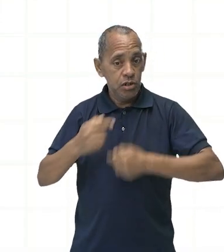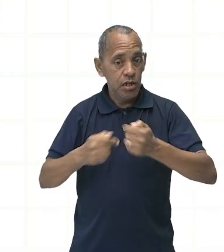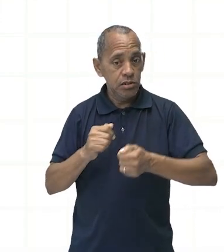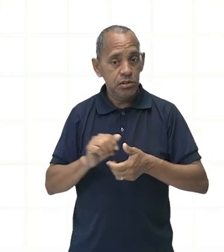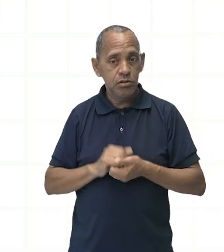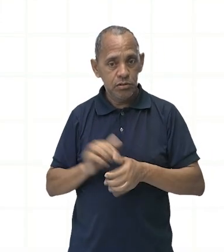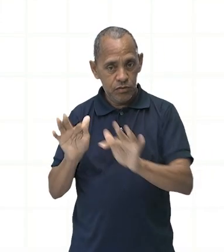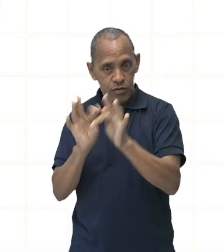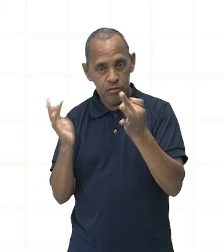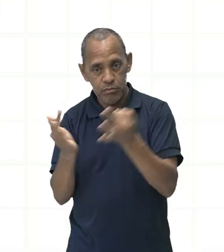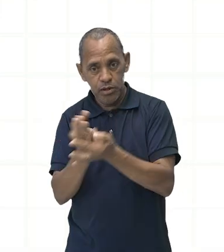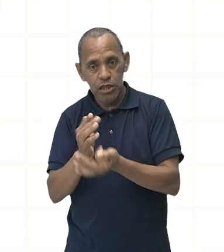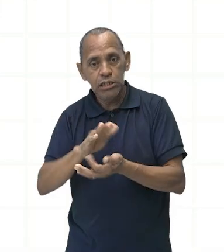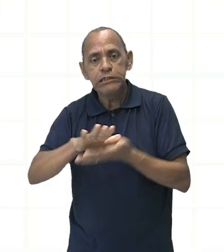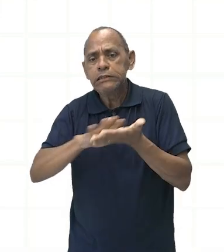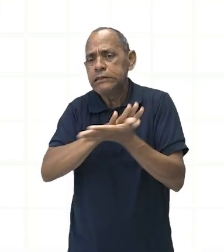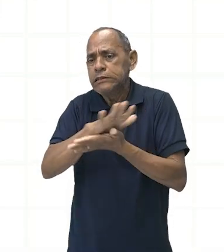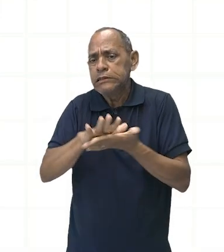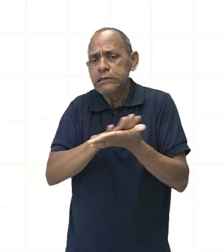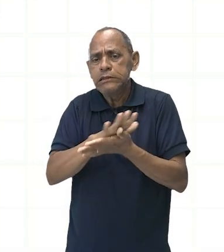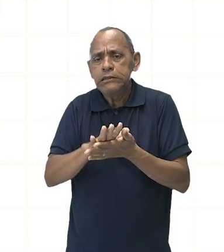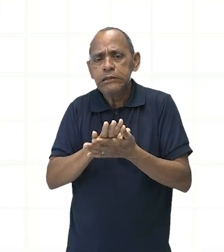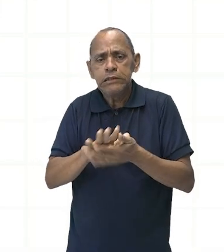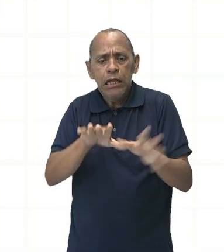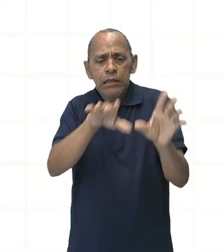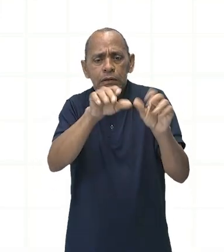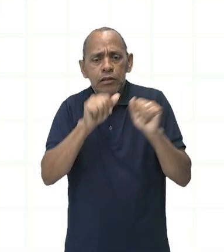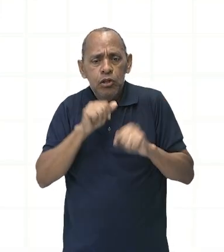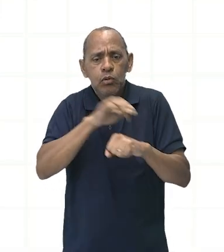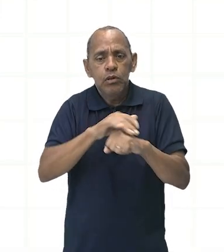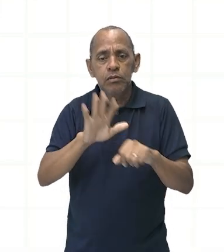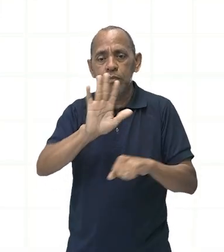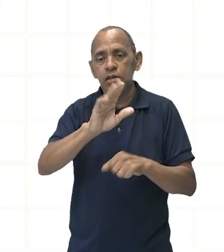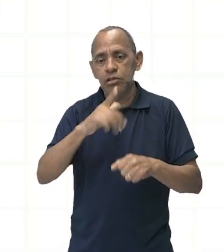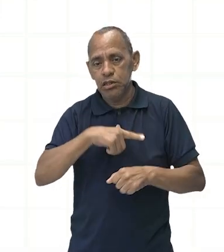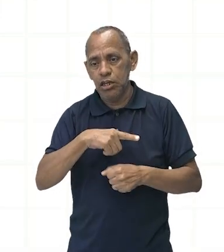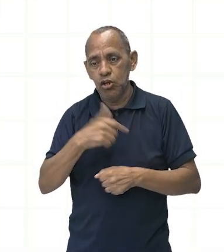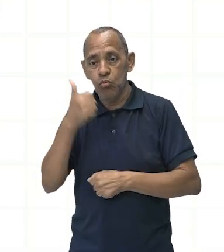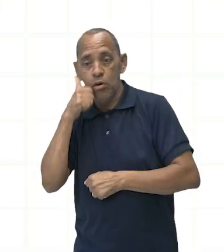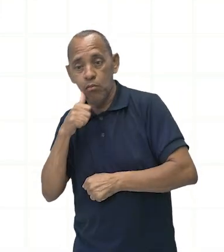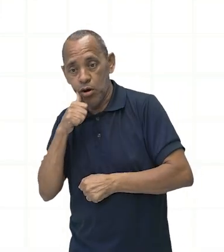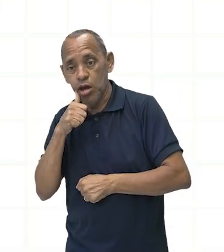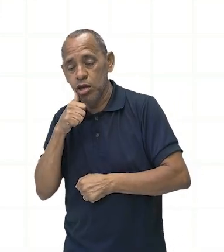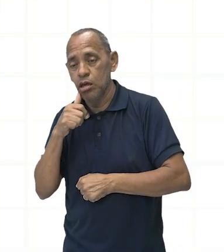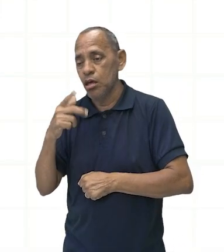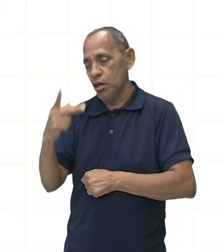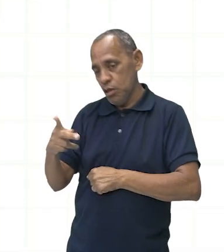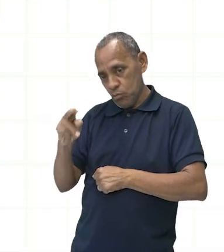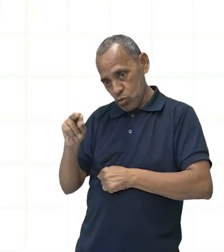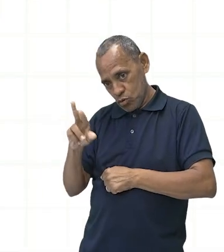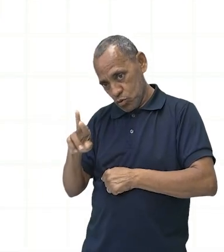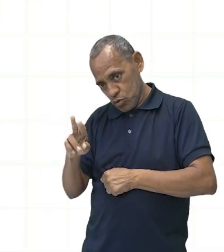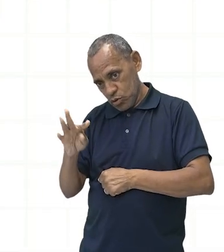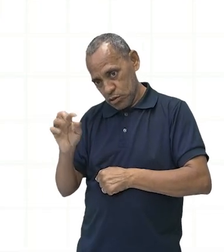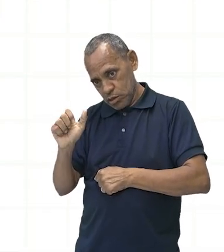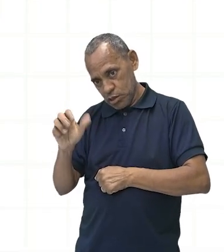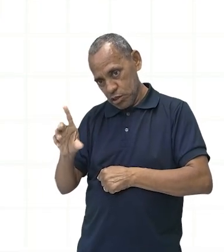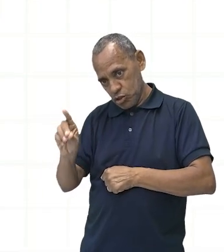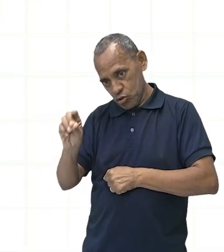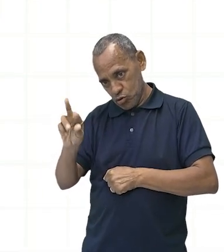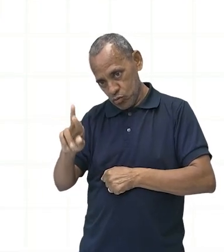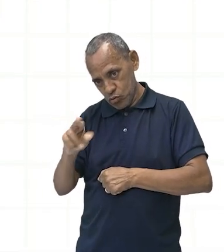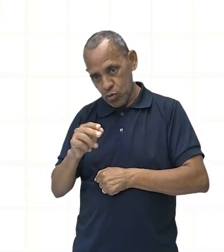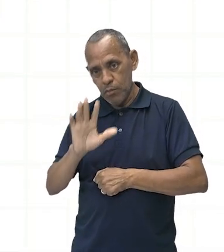geração parental, por sua vez, ó, não tem ninguém afetado pela doença, mas temos o quê? Uma mãe portadora. Já na